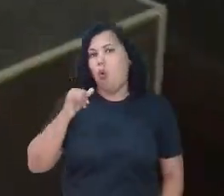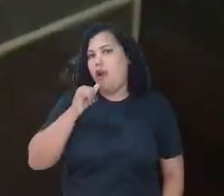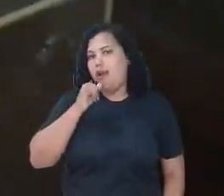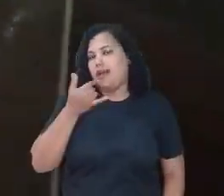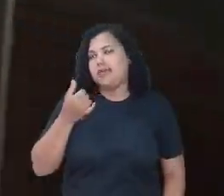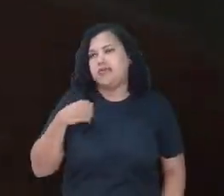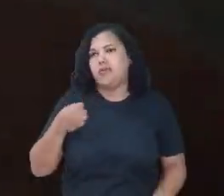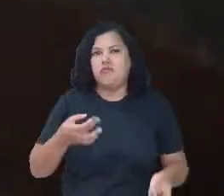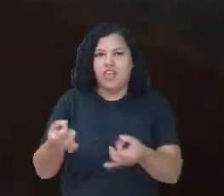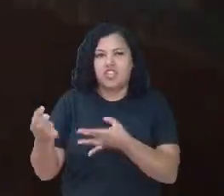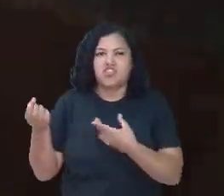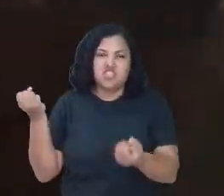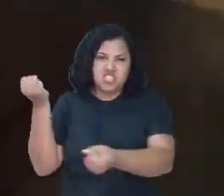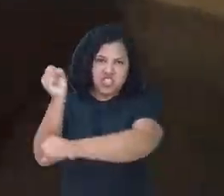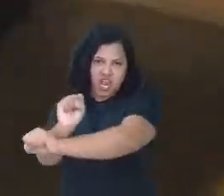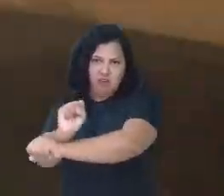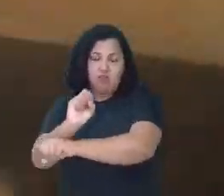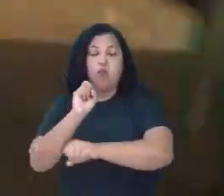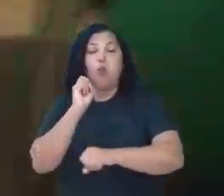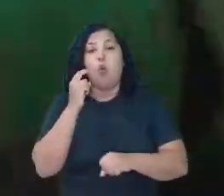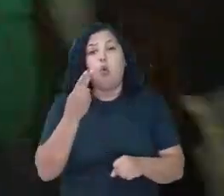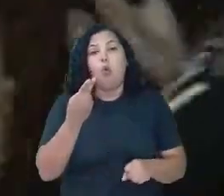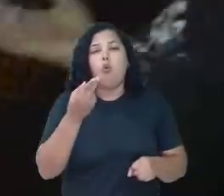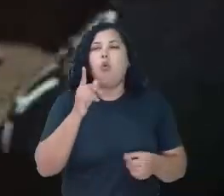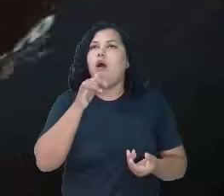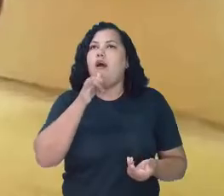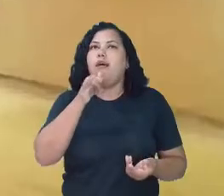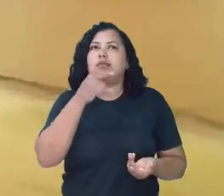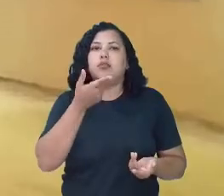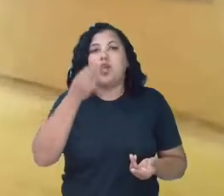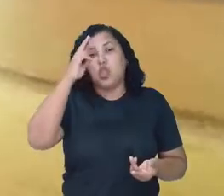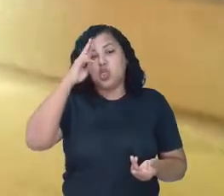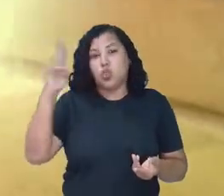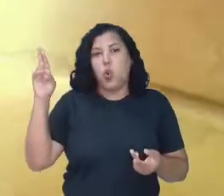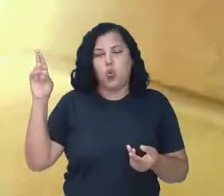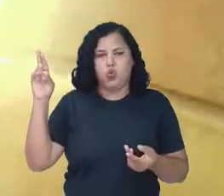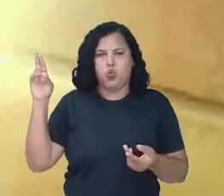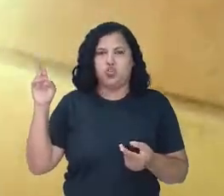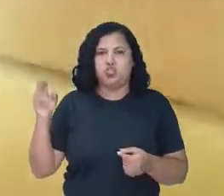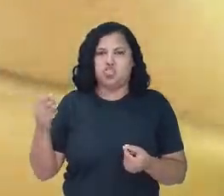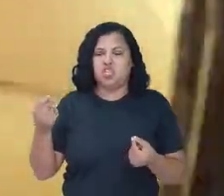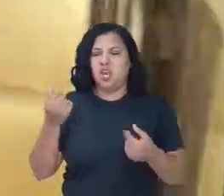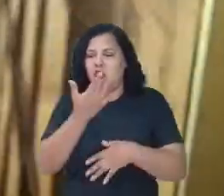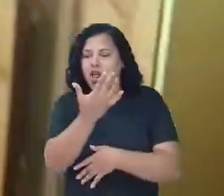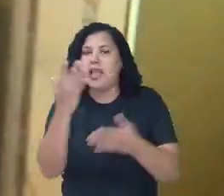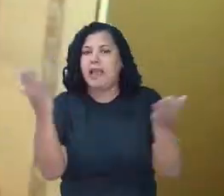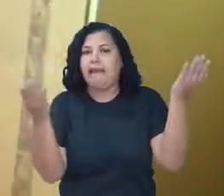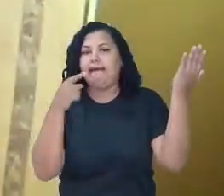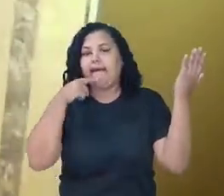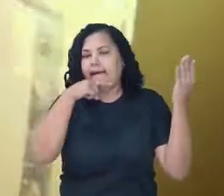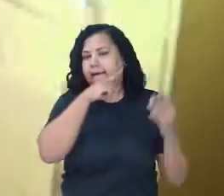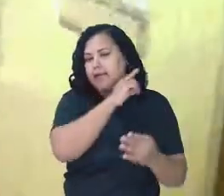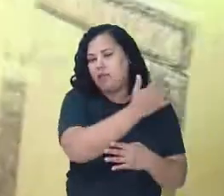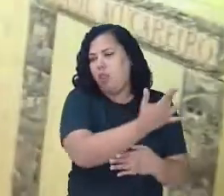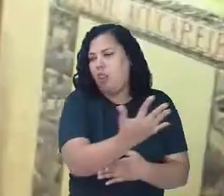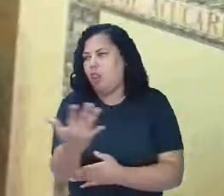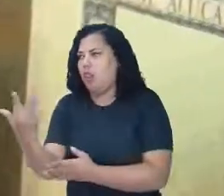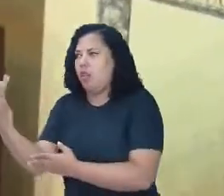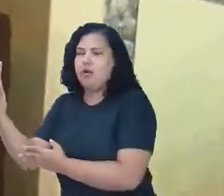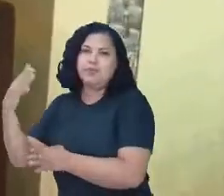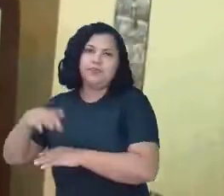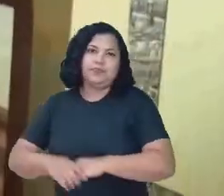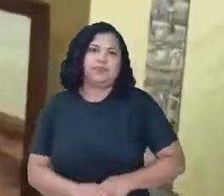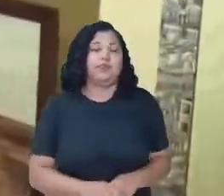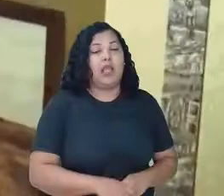traficante de escravizados, ou ele era senhor de engenho. A gente tem essas fotografias, que é de